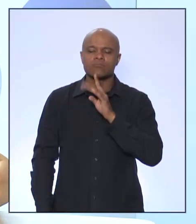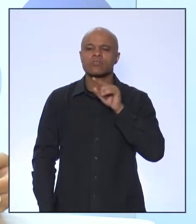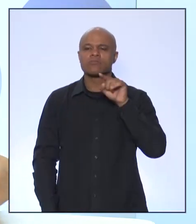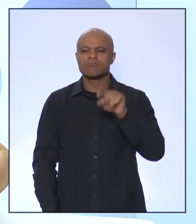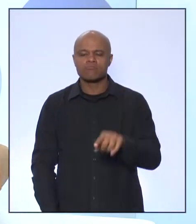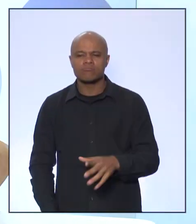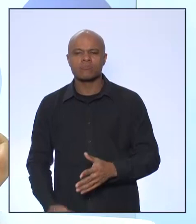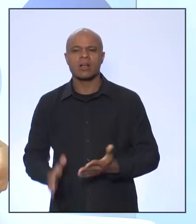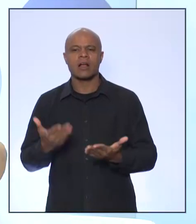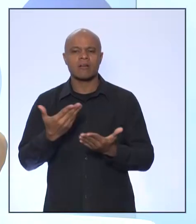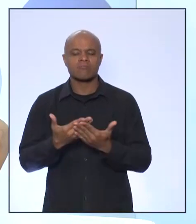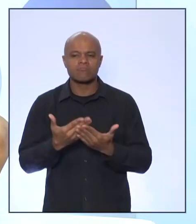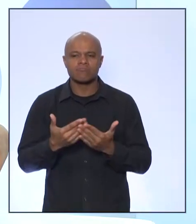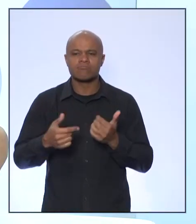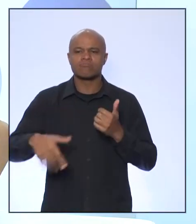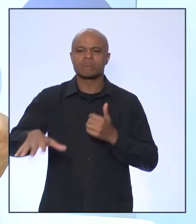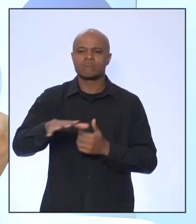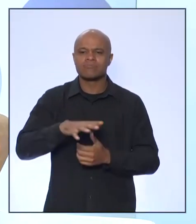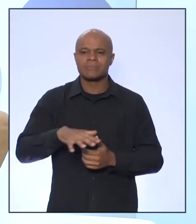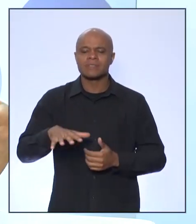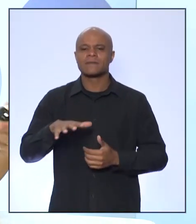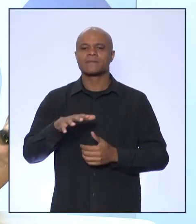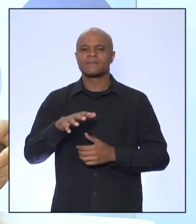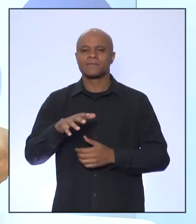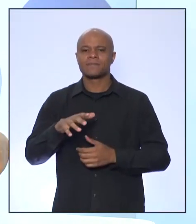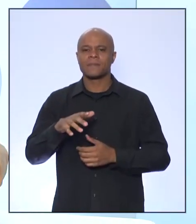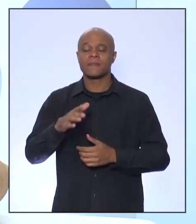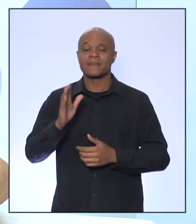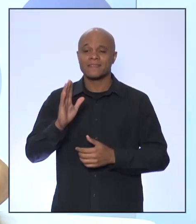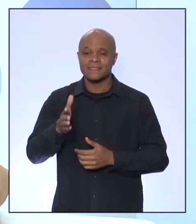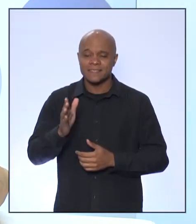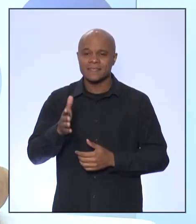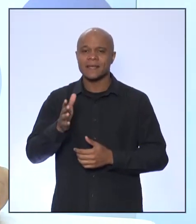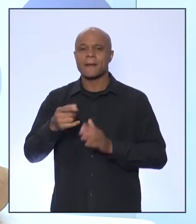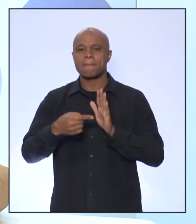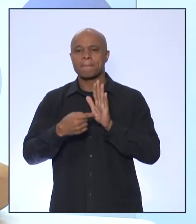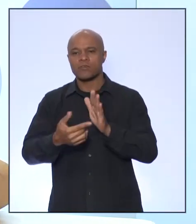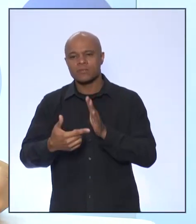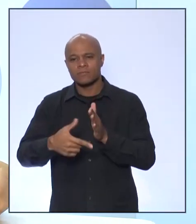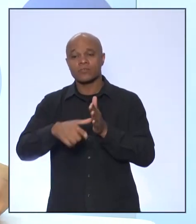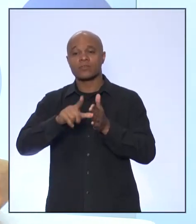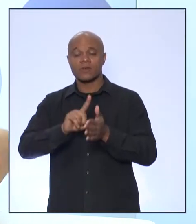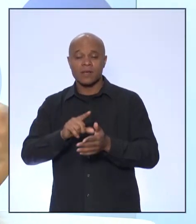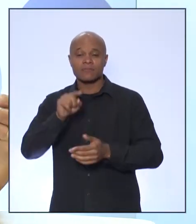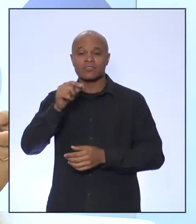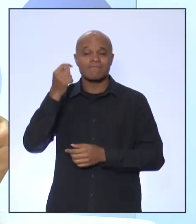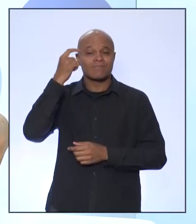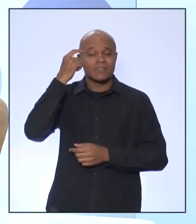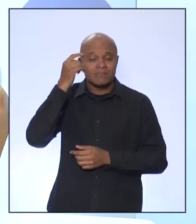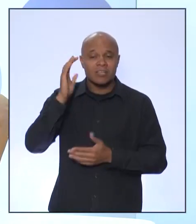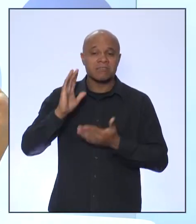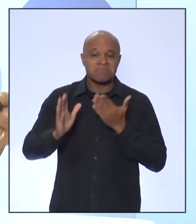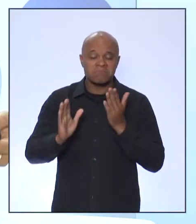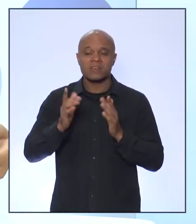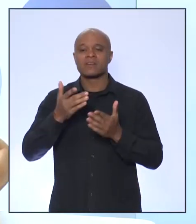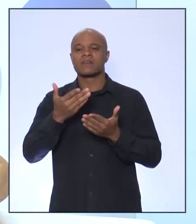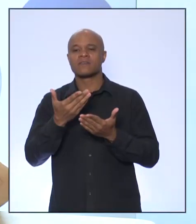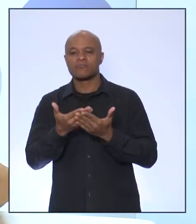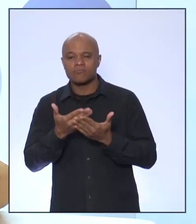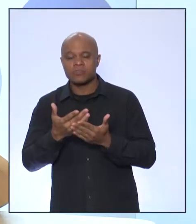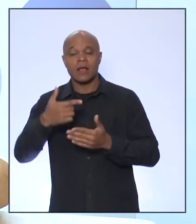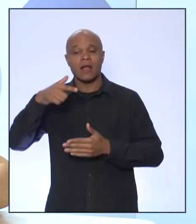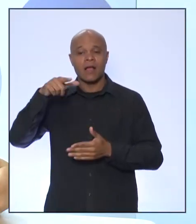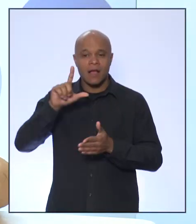Afinal de contas, nossas aulas elas são reprises, né? São aulas que vocês já viram, habilidades que vocês já